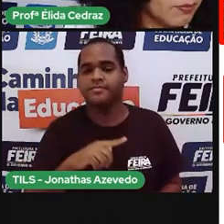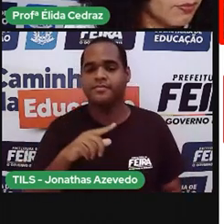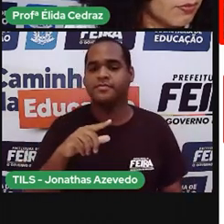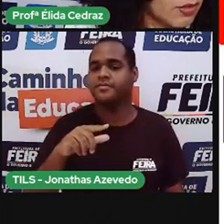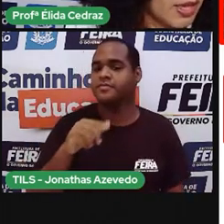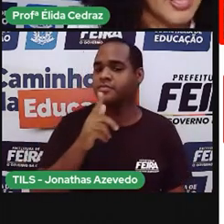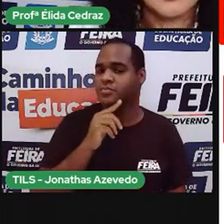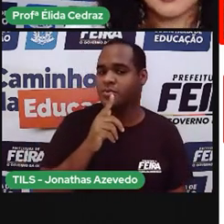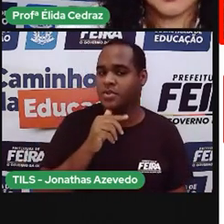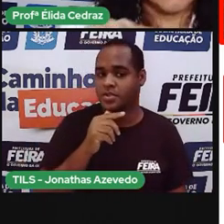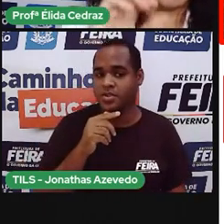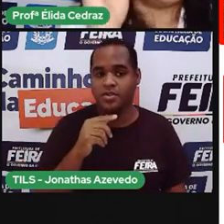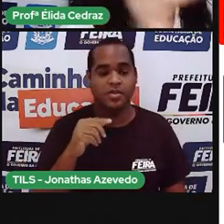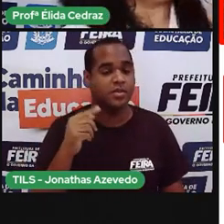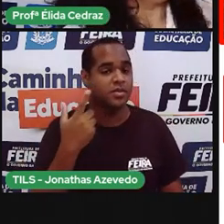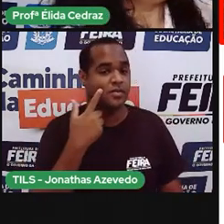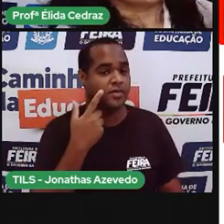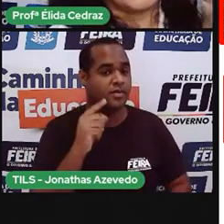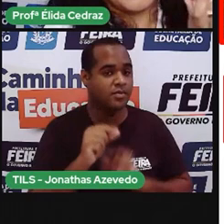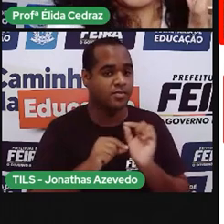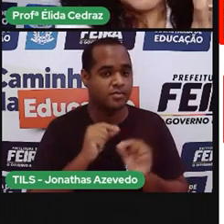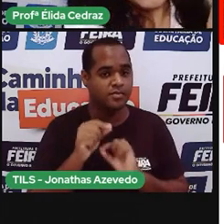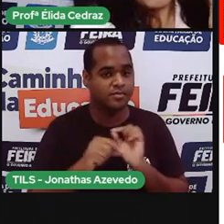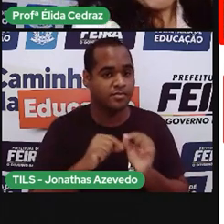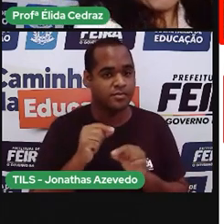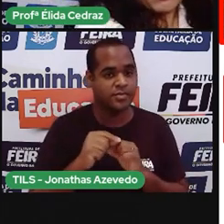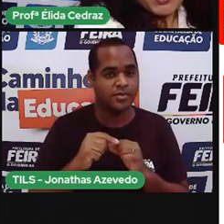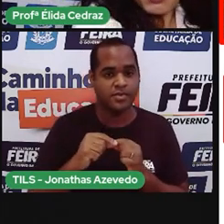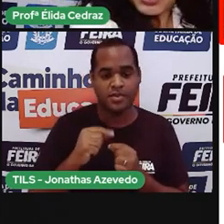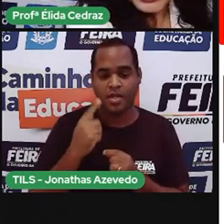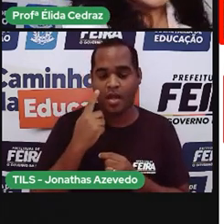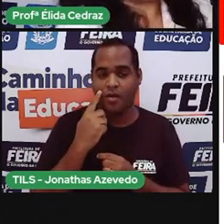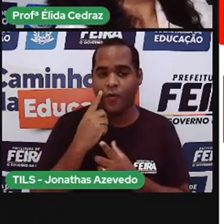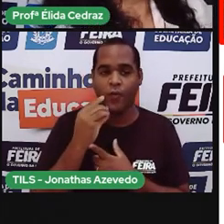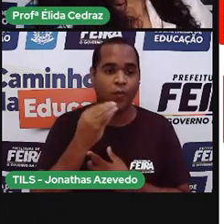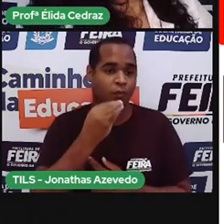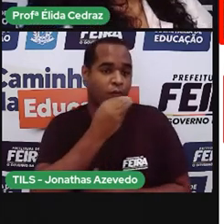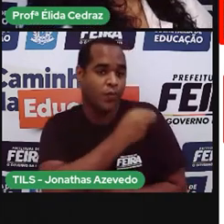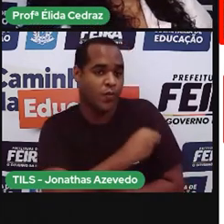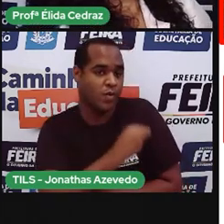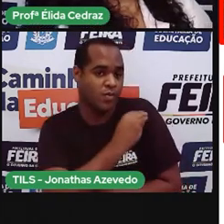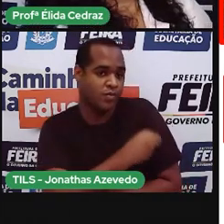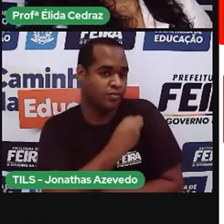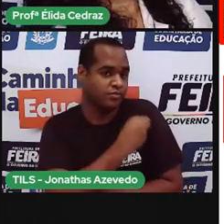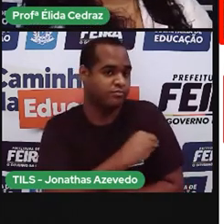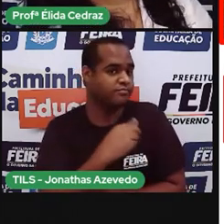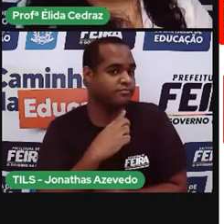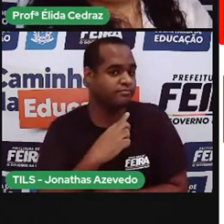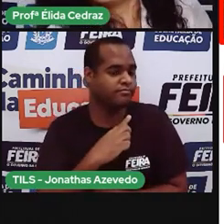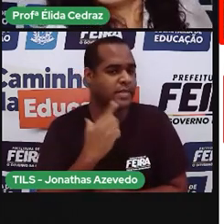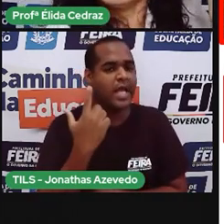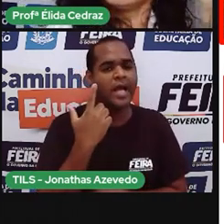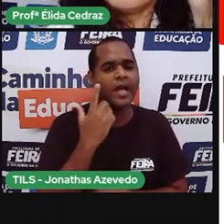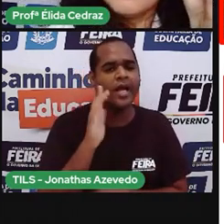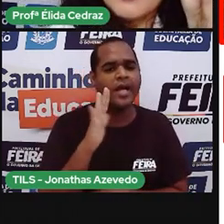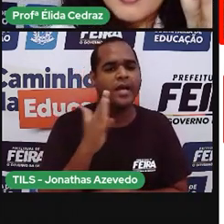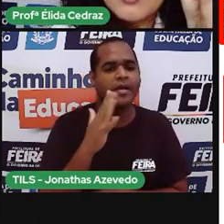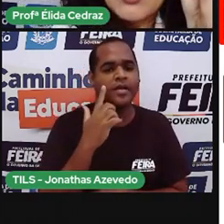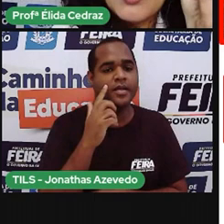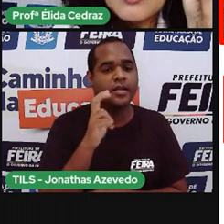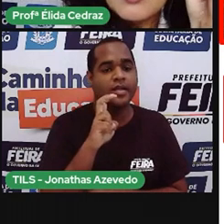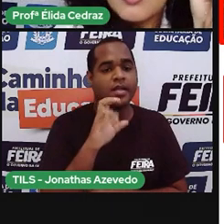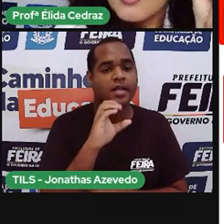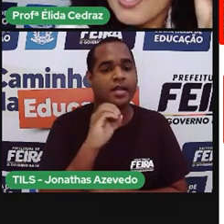vêm assim. Aqui o álcool gel. Aqui no álcool gel tem bem assim,